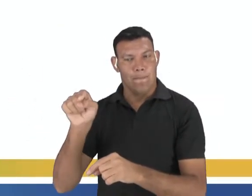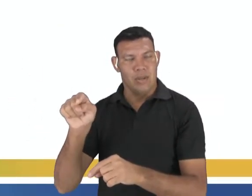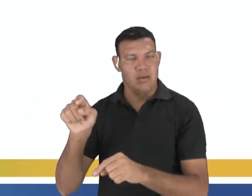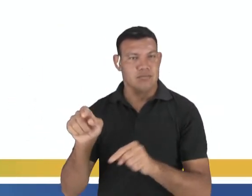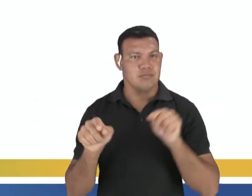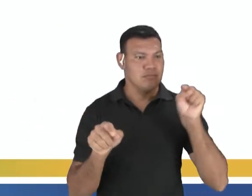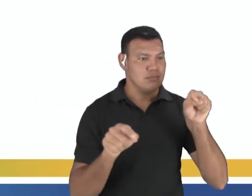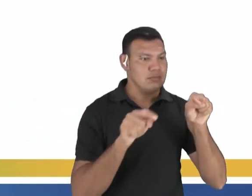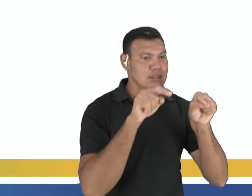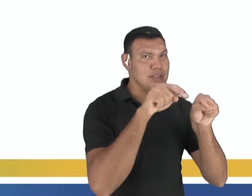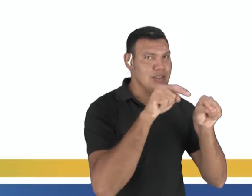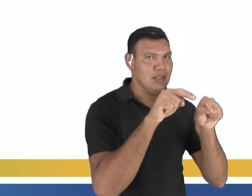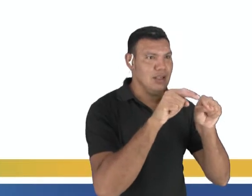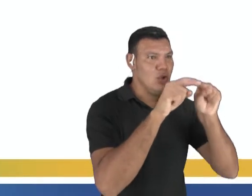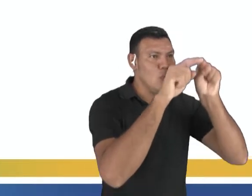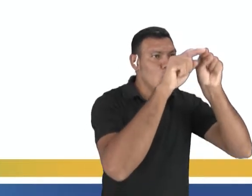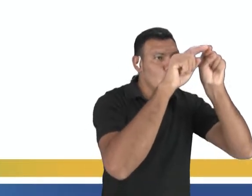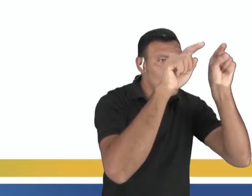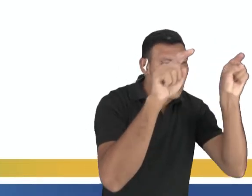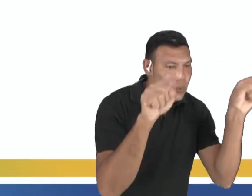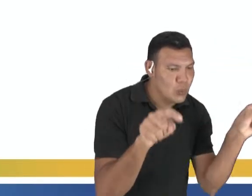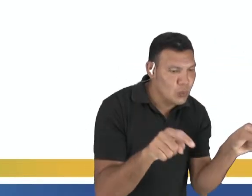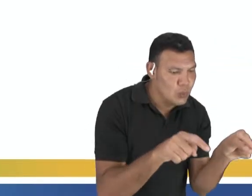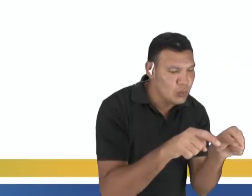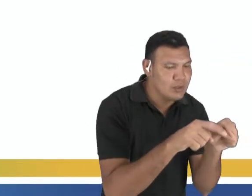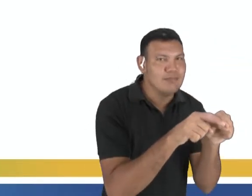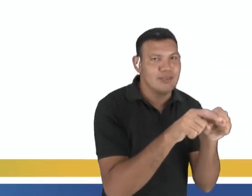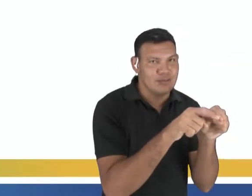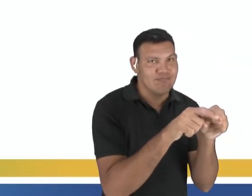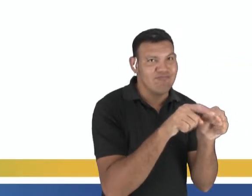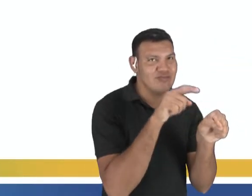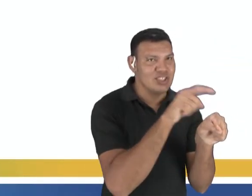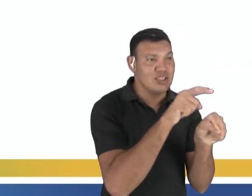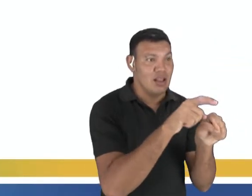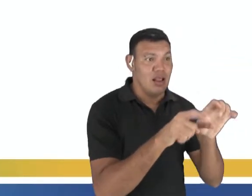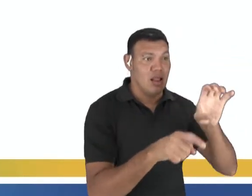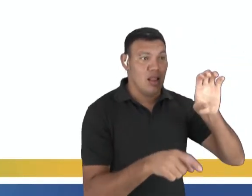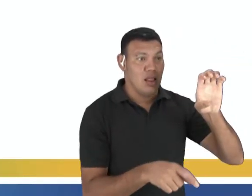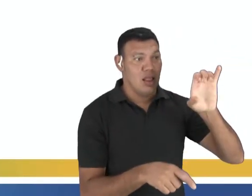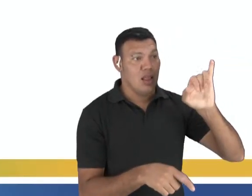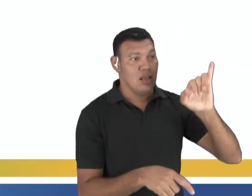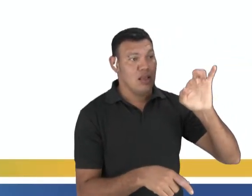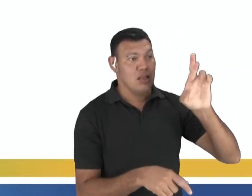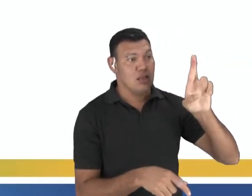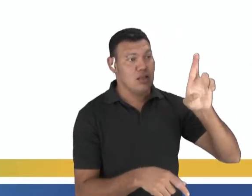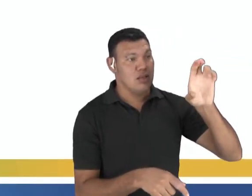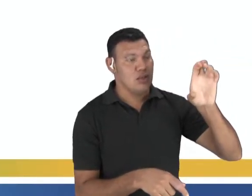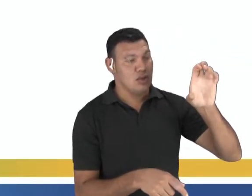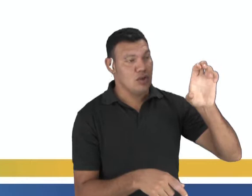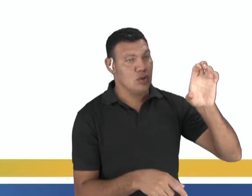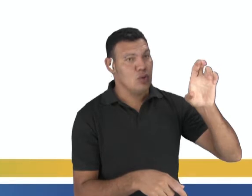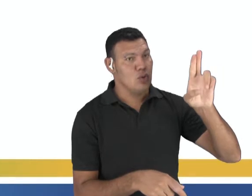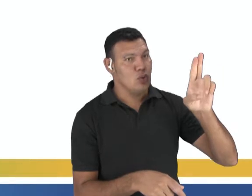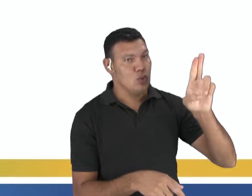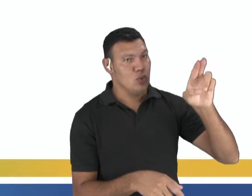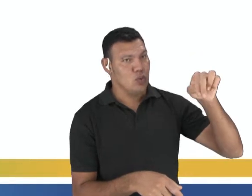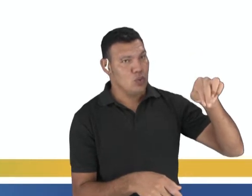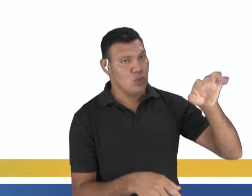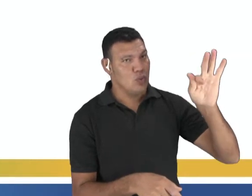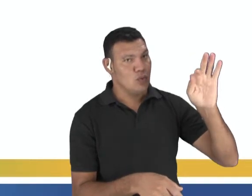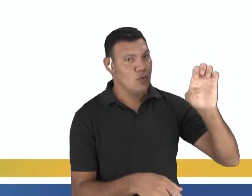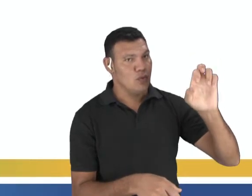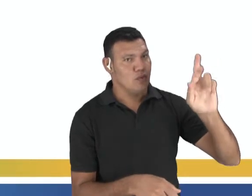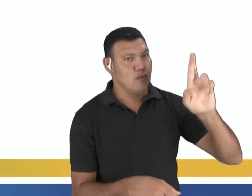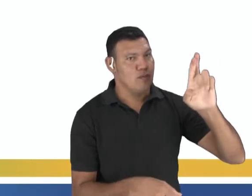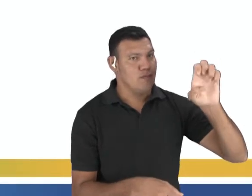círculo, mais a parte interna. Por isso que ela está pintada aí. Então, são todos os pontos internos. E a parte,